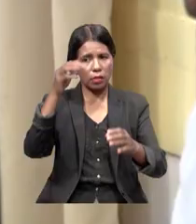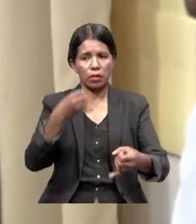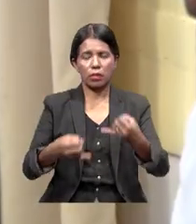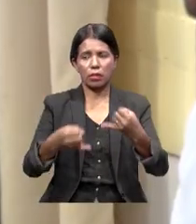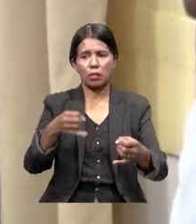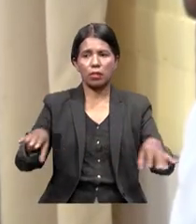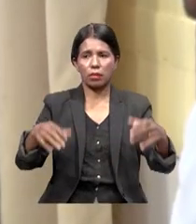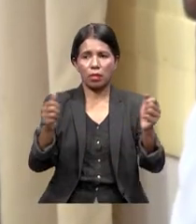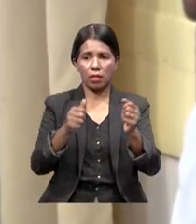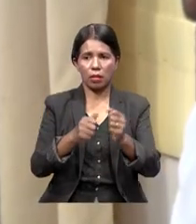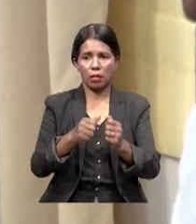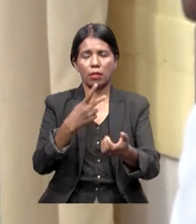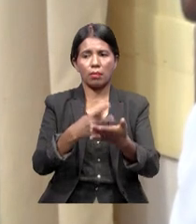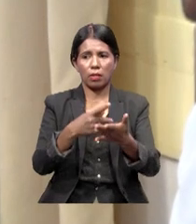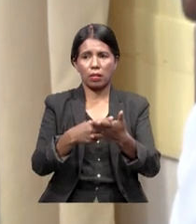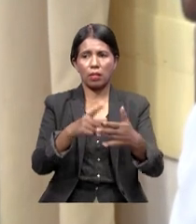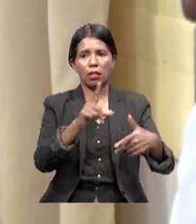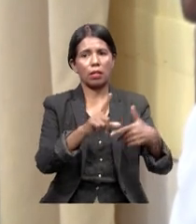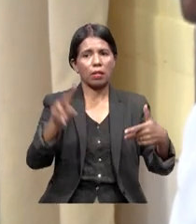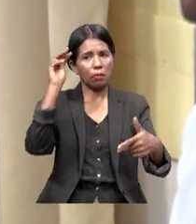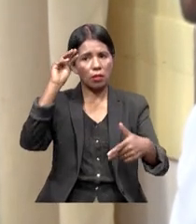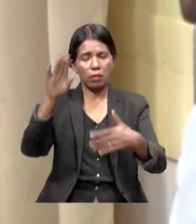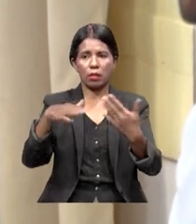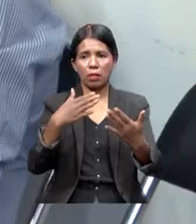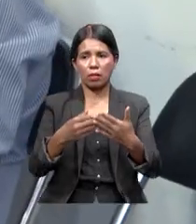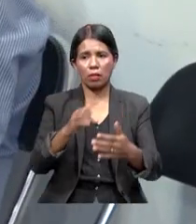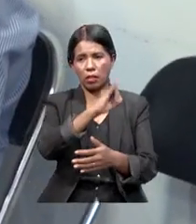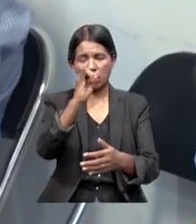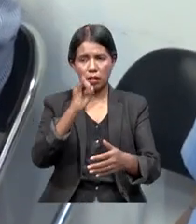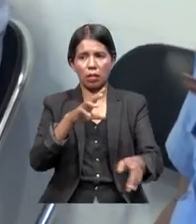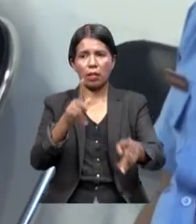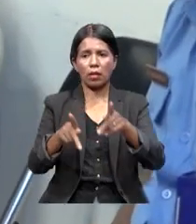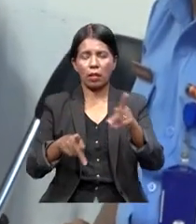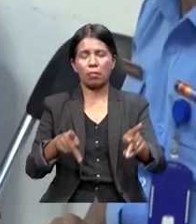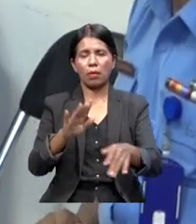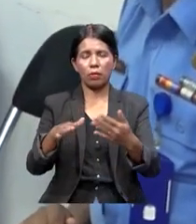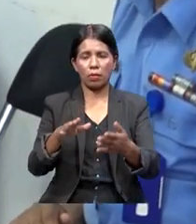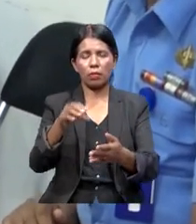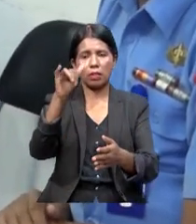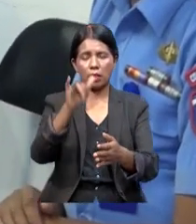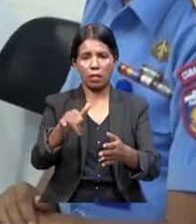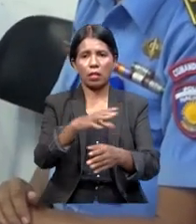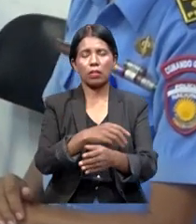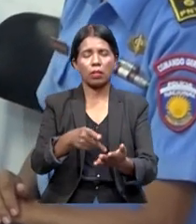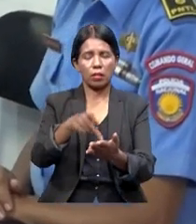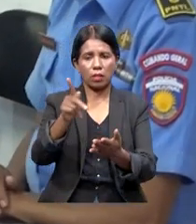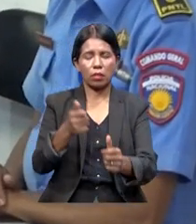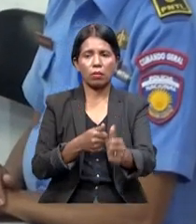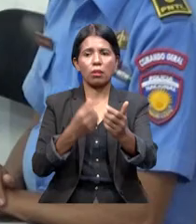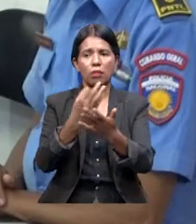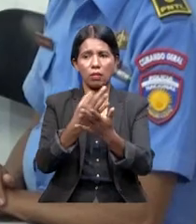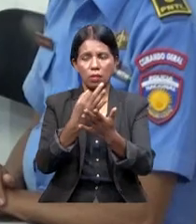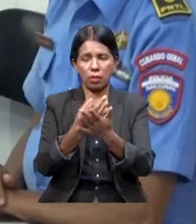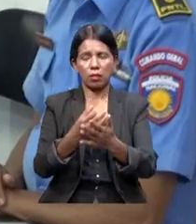coordena o nine projeto na linha ministerial Sira, o identifica a comunidade afetada Sira. Não é belefo indemnização do orçamento nebe